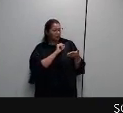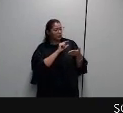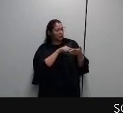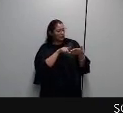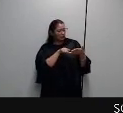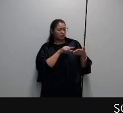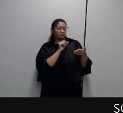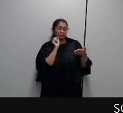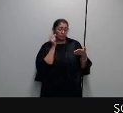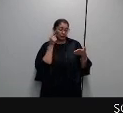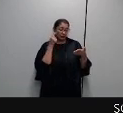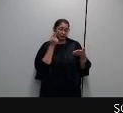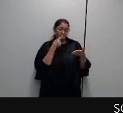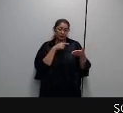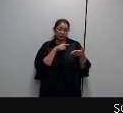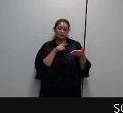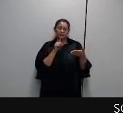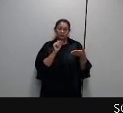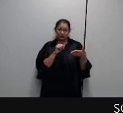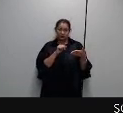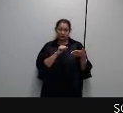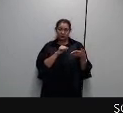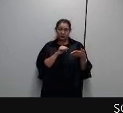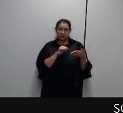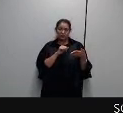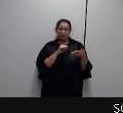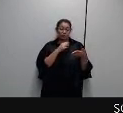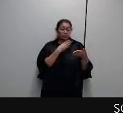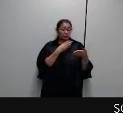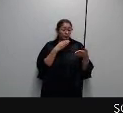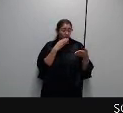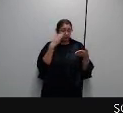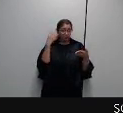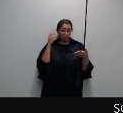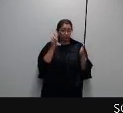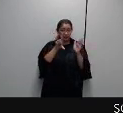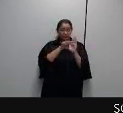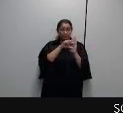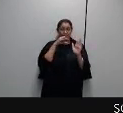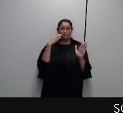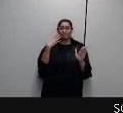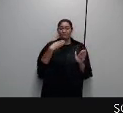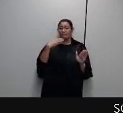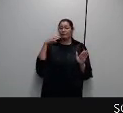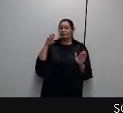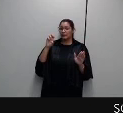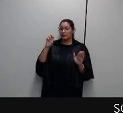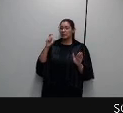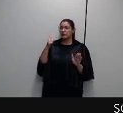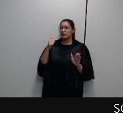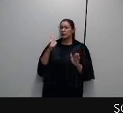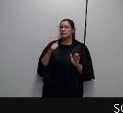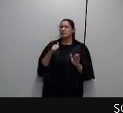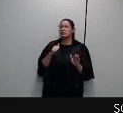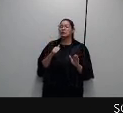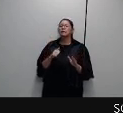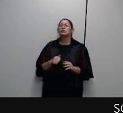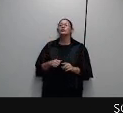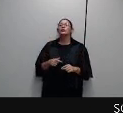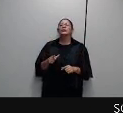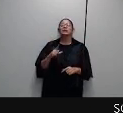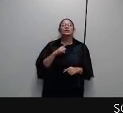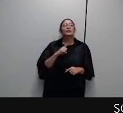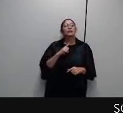delineamento prático contido no acórdão recorrido constata-se que a referida ação ordinária teria